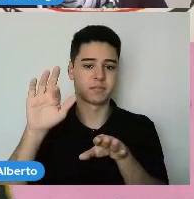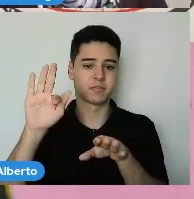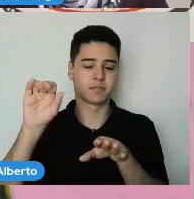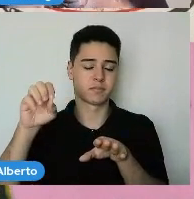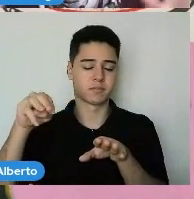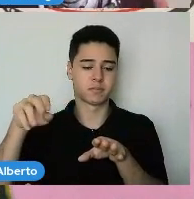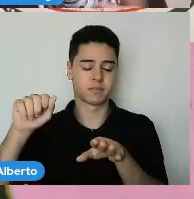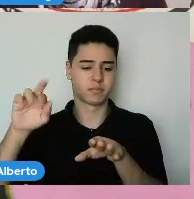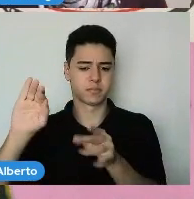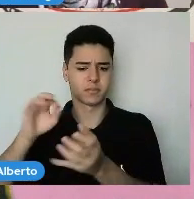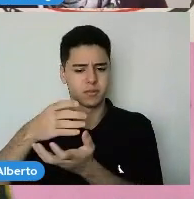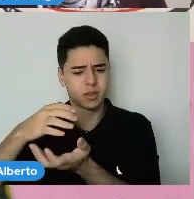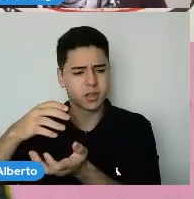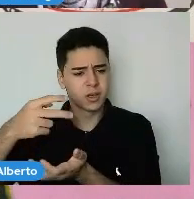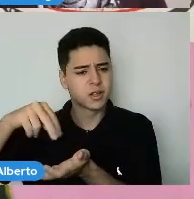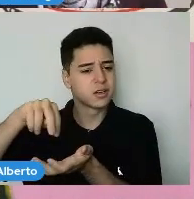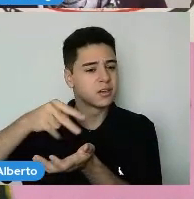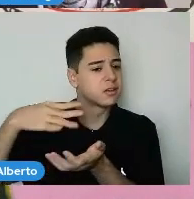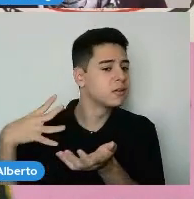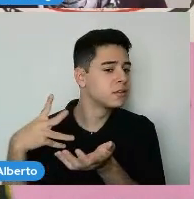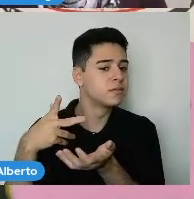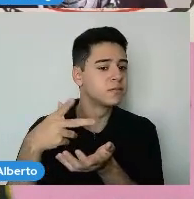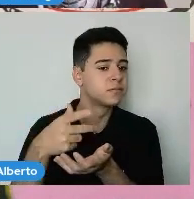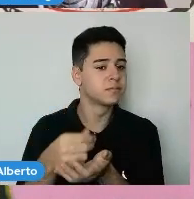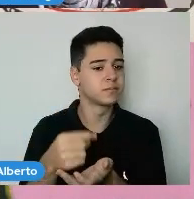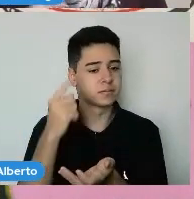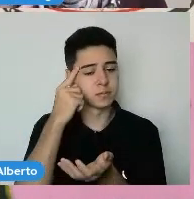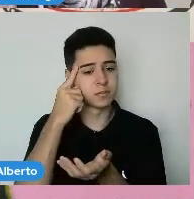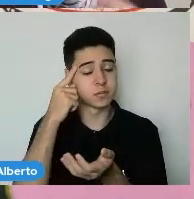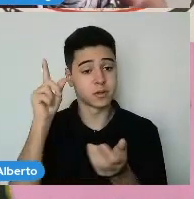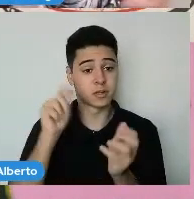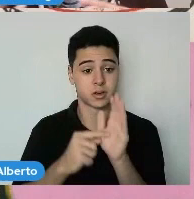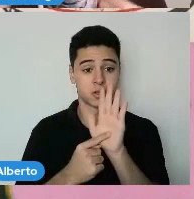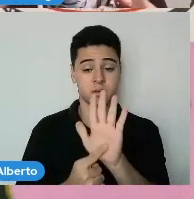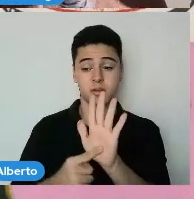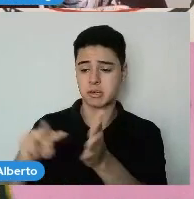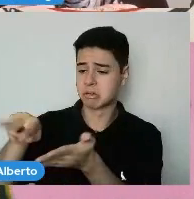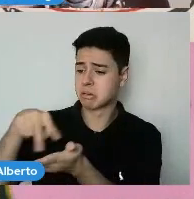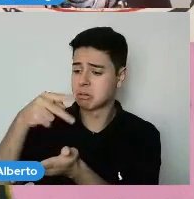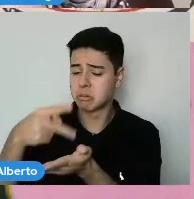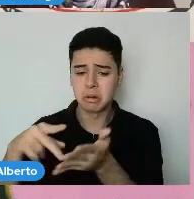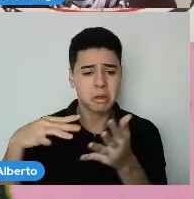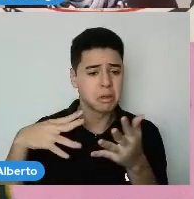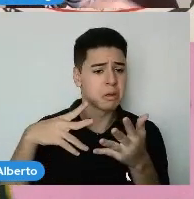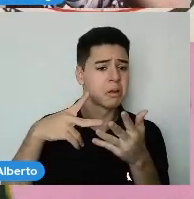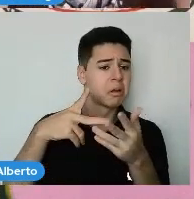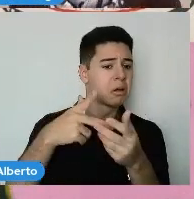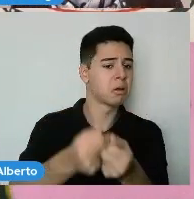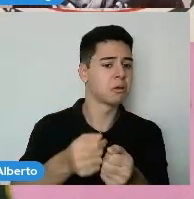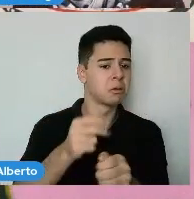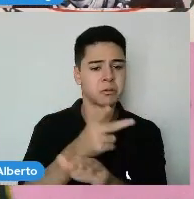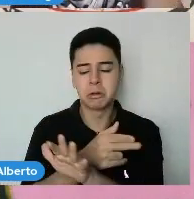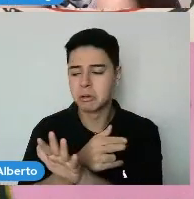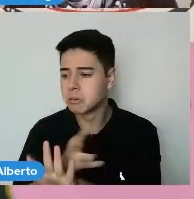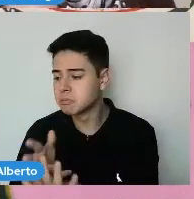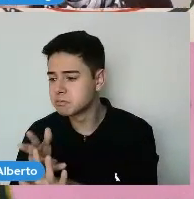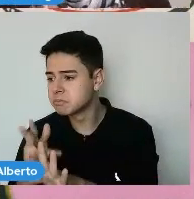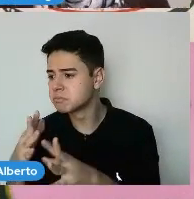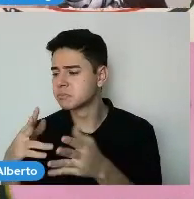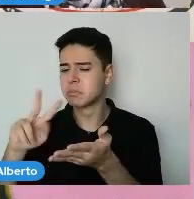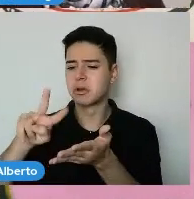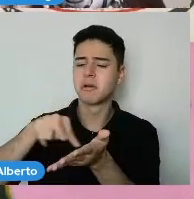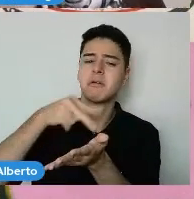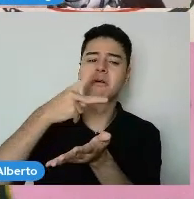ele pode designar tanto a questão de apresentações de dança, canto, teatro, né? A performance do